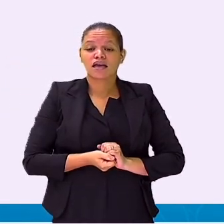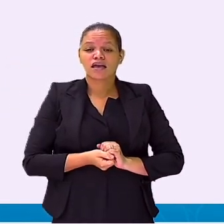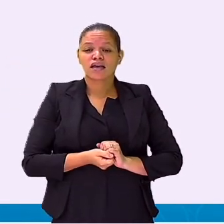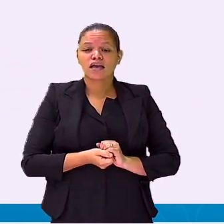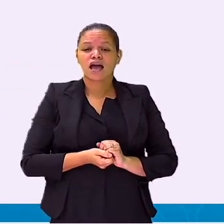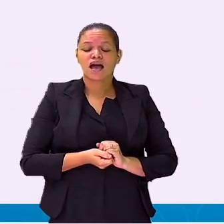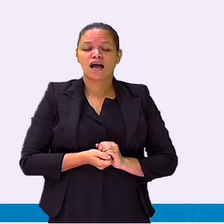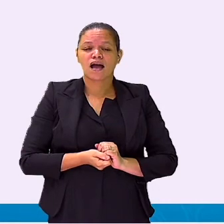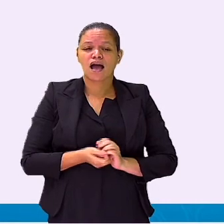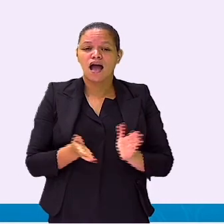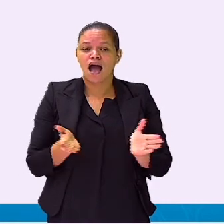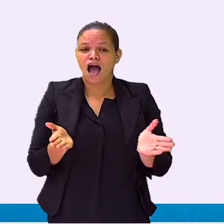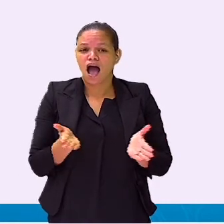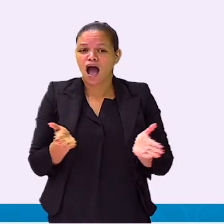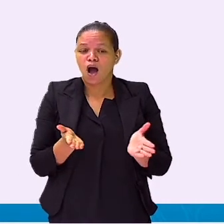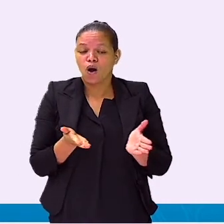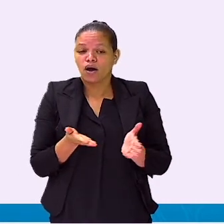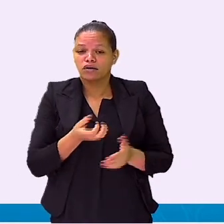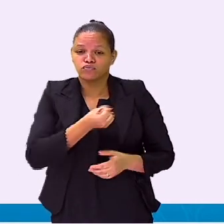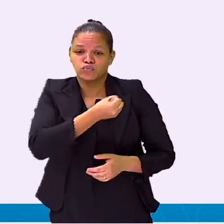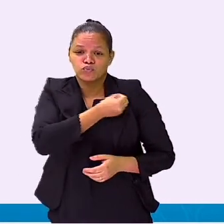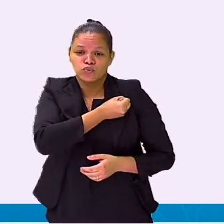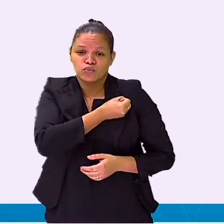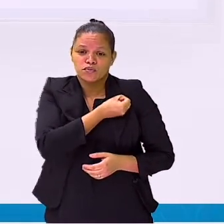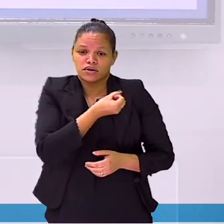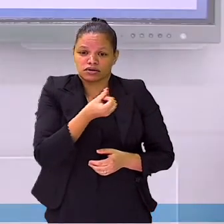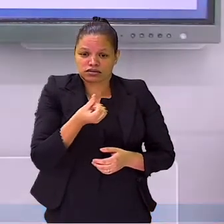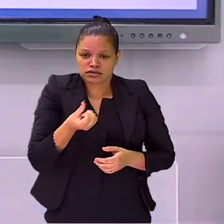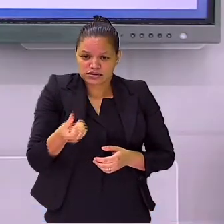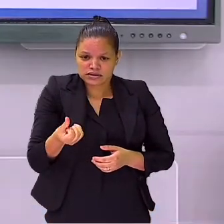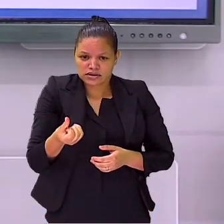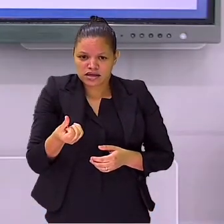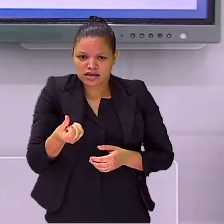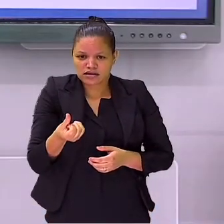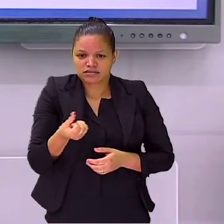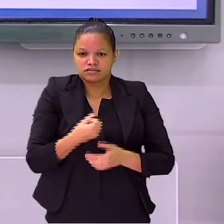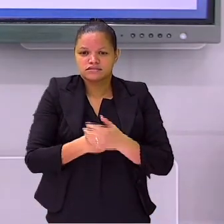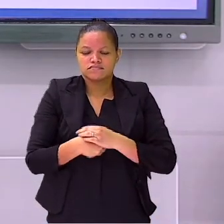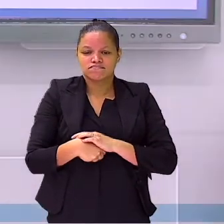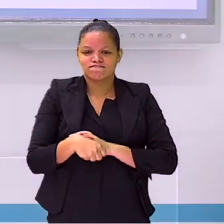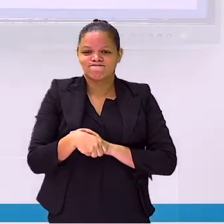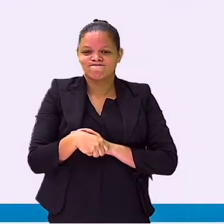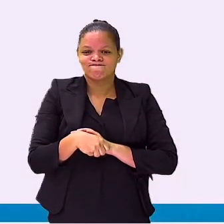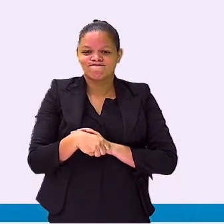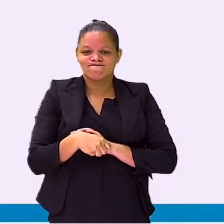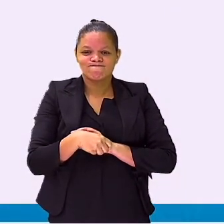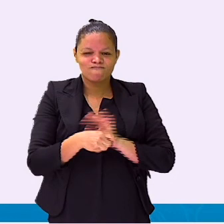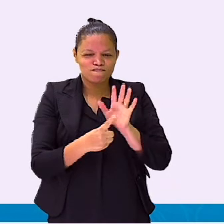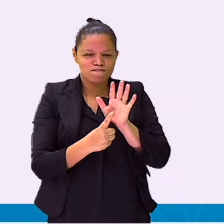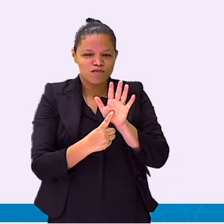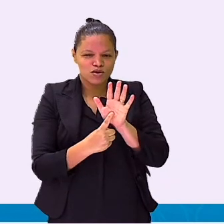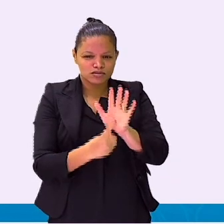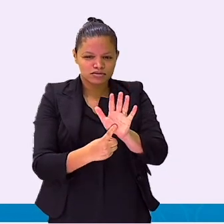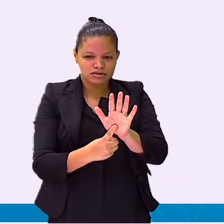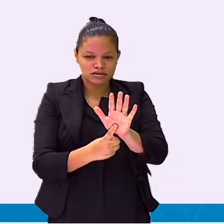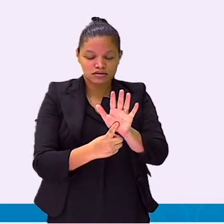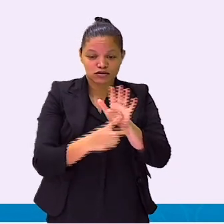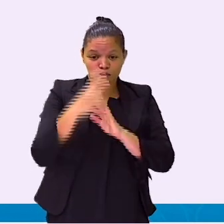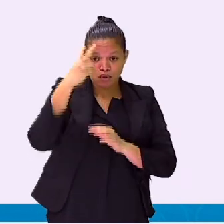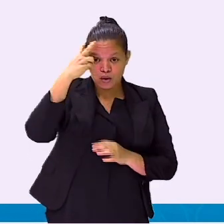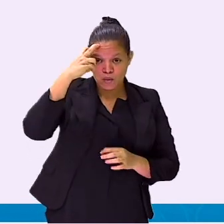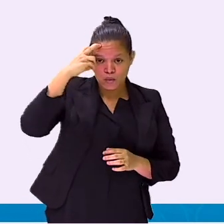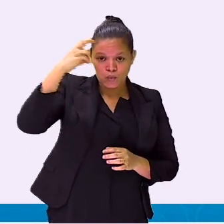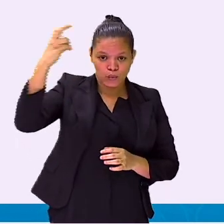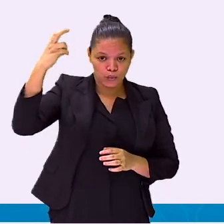Número 6. E falando em cultura mineira, leia os emotions abaixo e